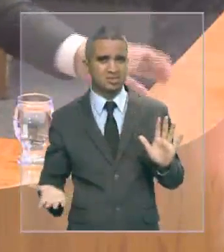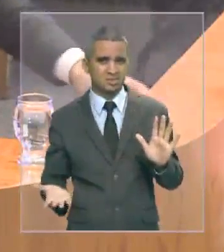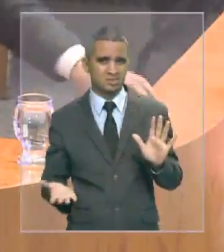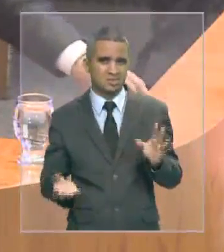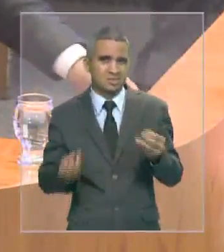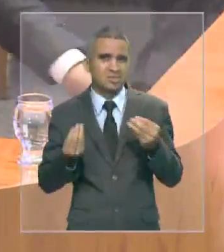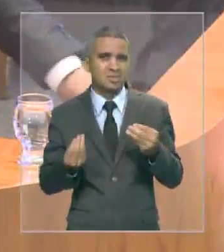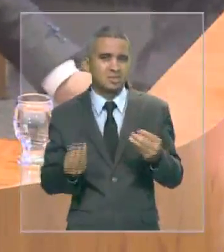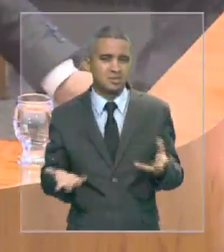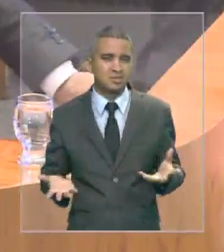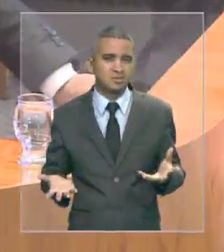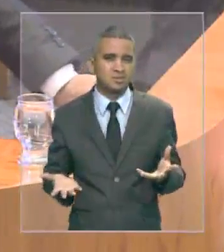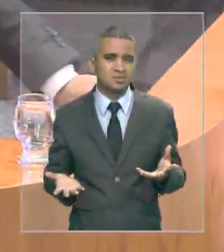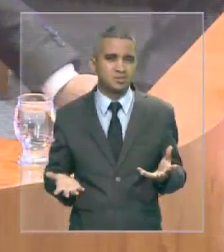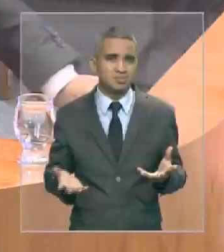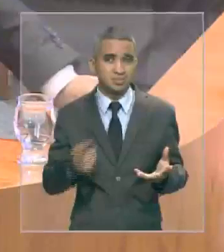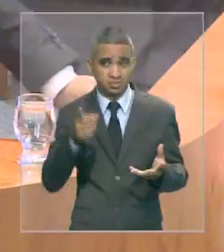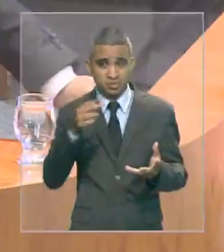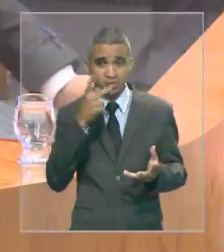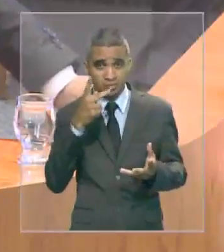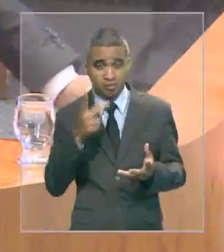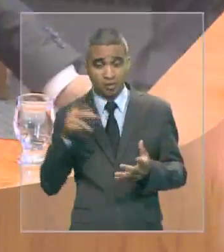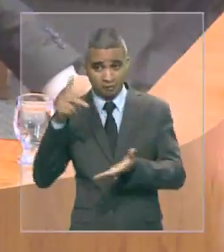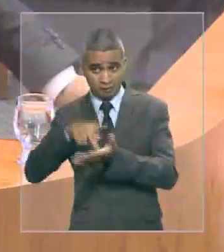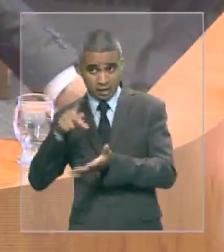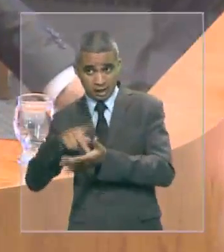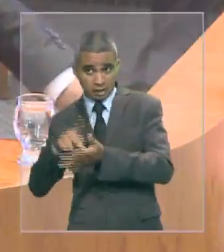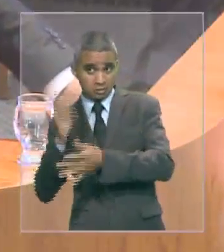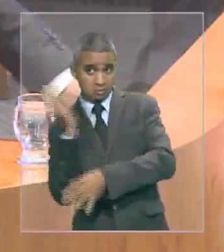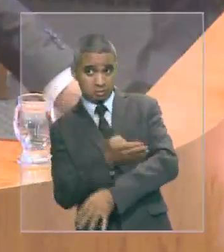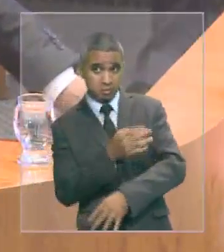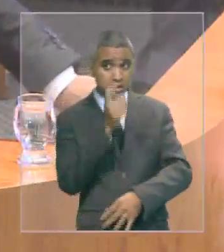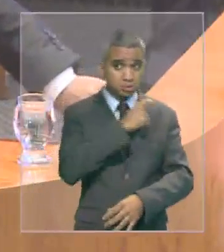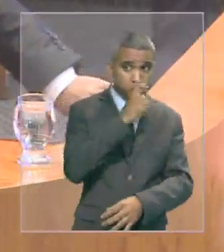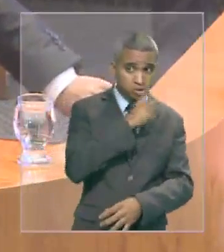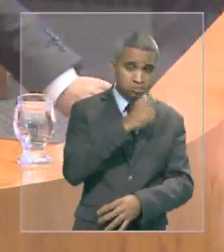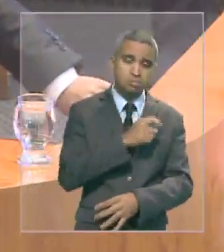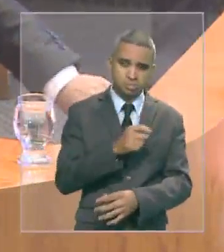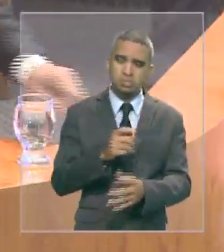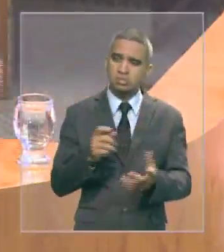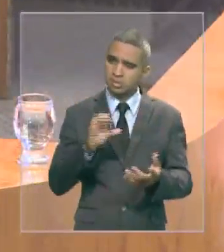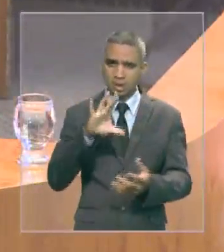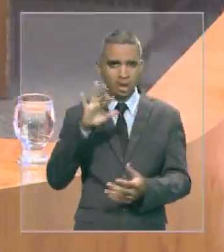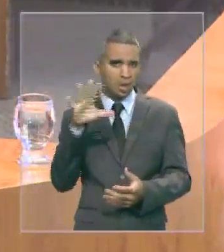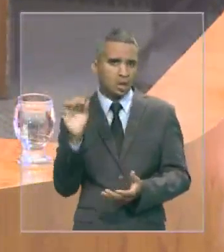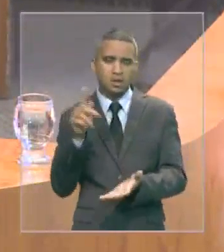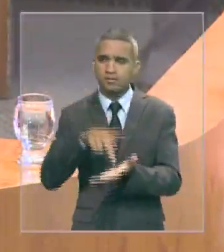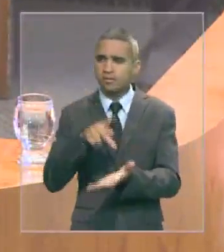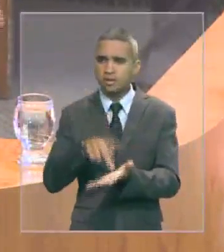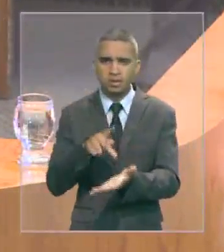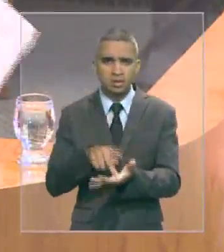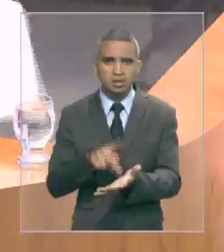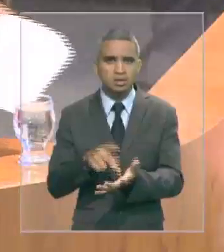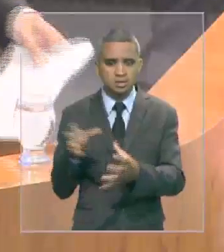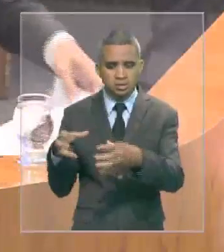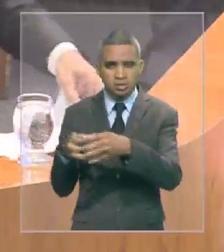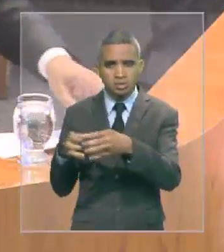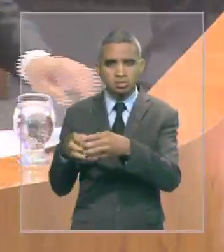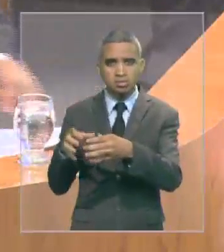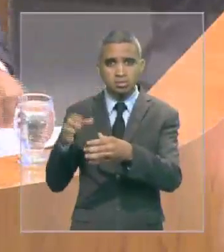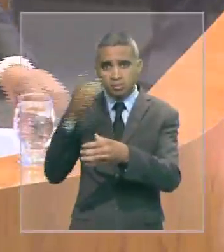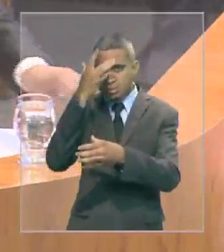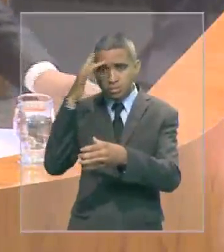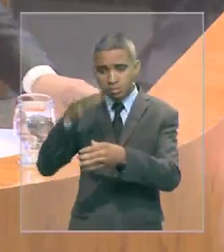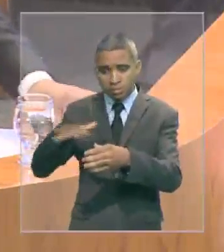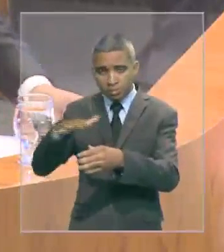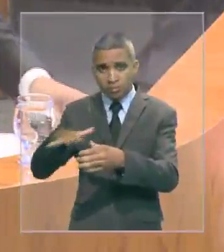falou que a verdade prevalece sobre a mentira. Realmente, quem é de verdade sabe quem é de mentira. Vossa